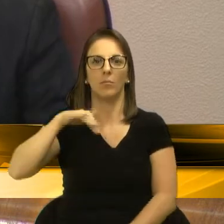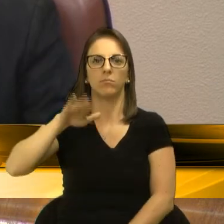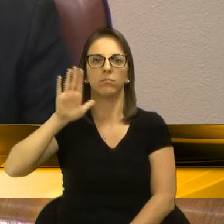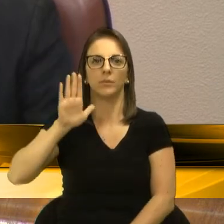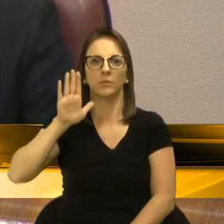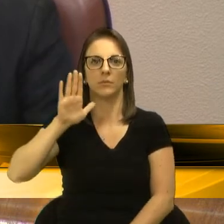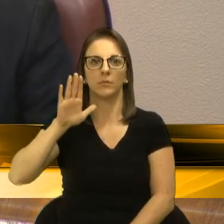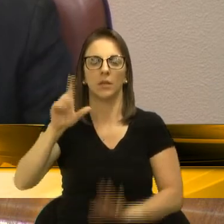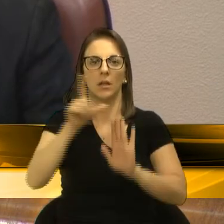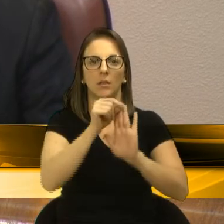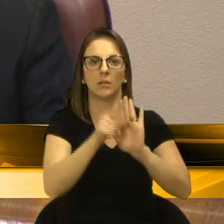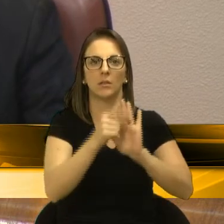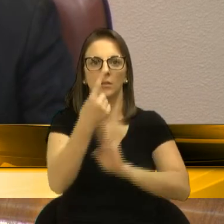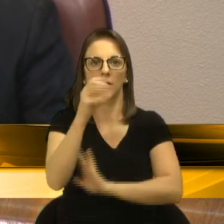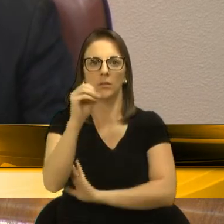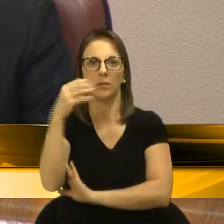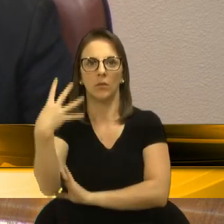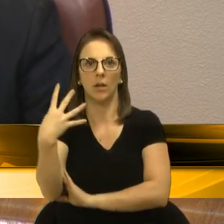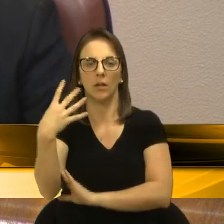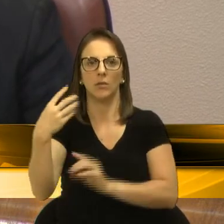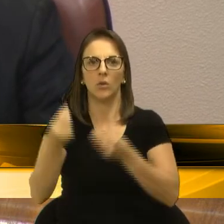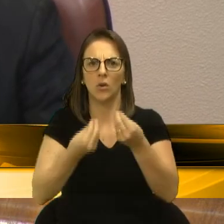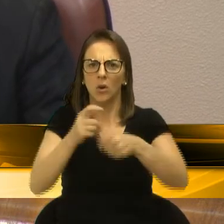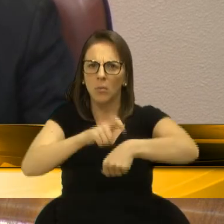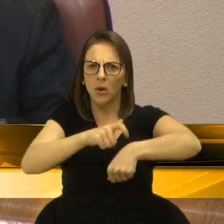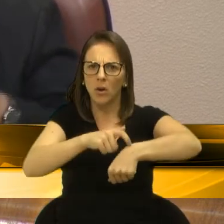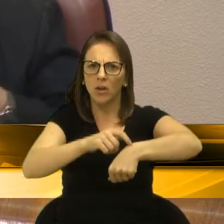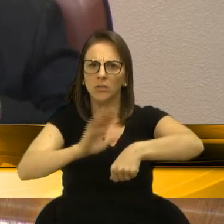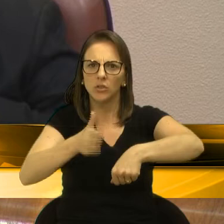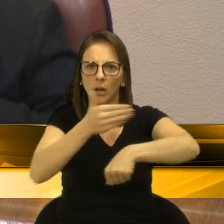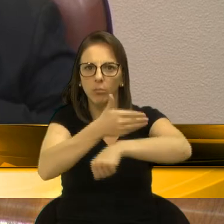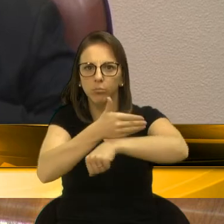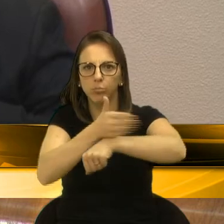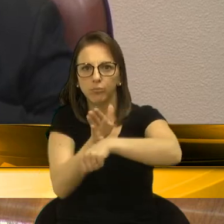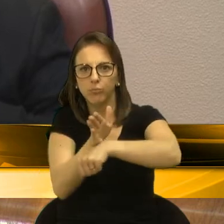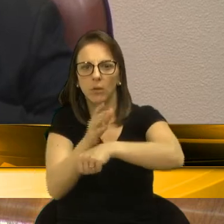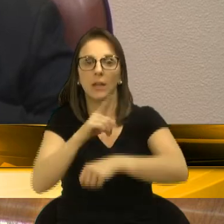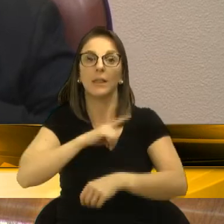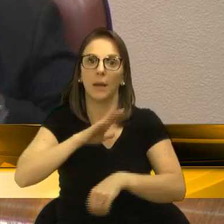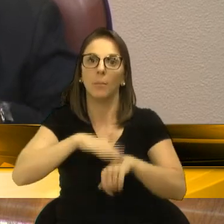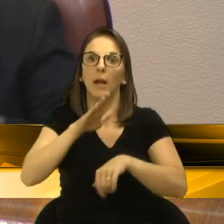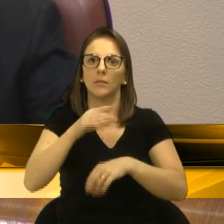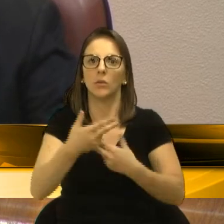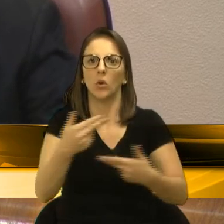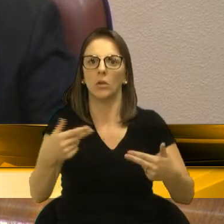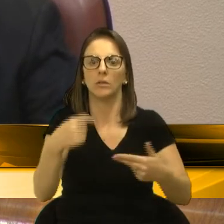artigo 104, em função do adiantado da hora. E ainda nós temos mais itens da pauta. Precisamos seguir